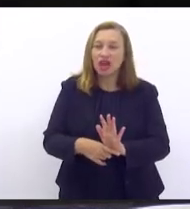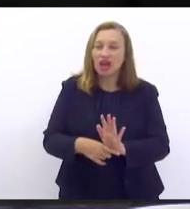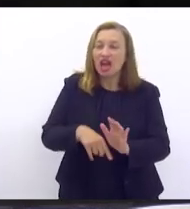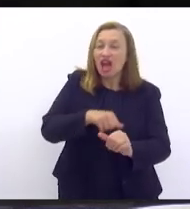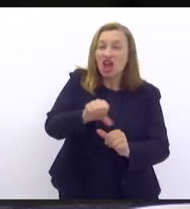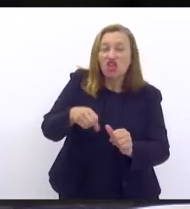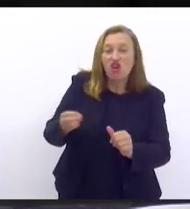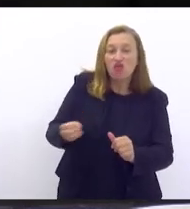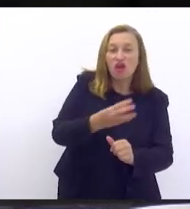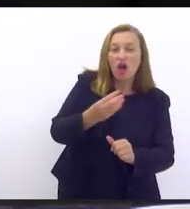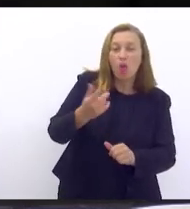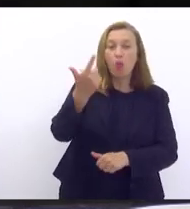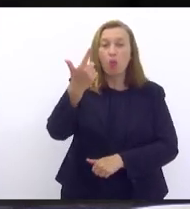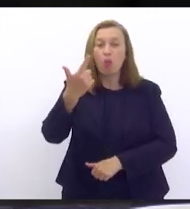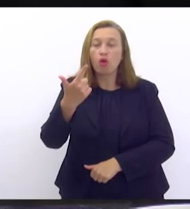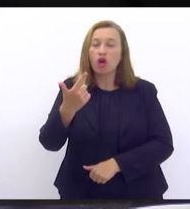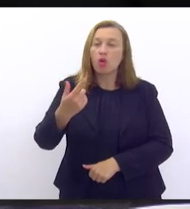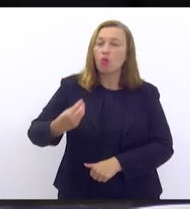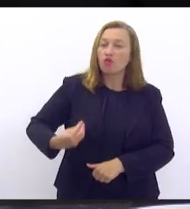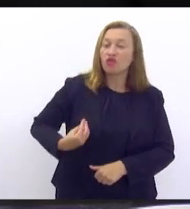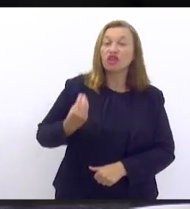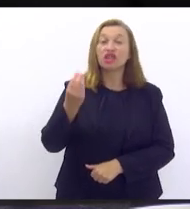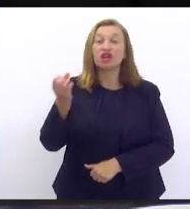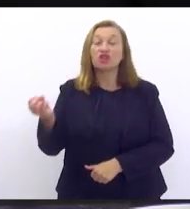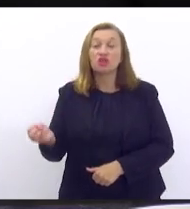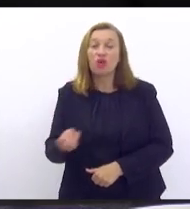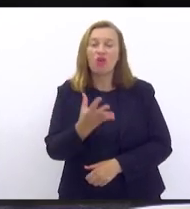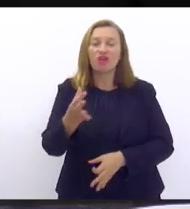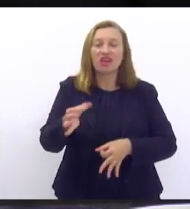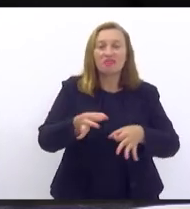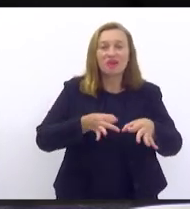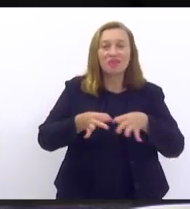gerar uma vida que nos prepara